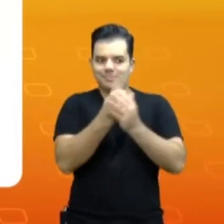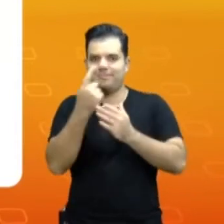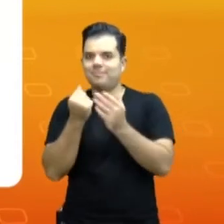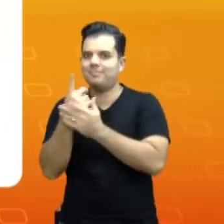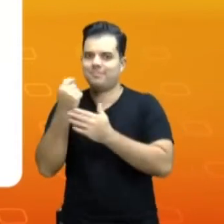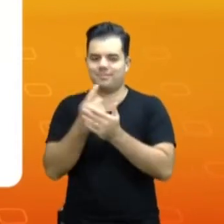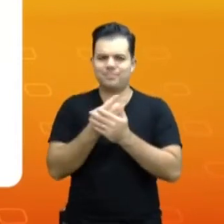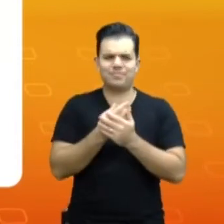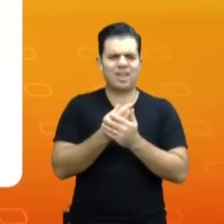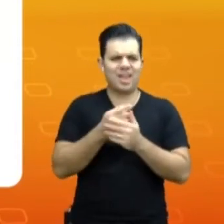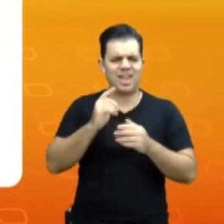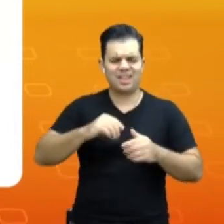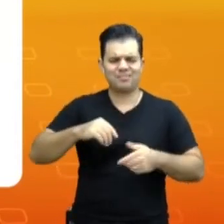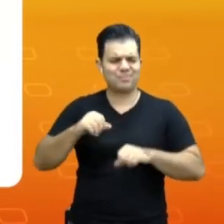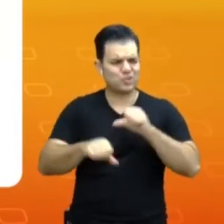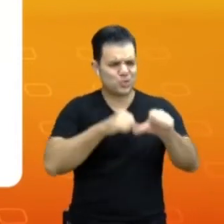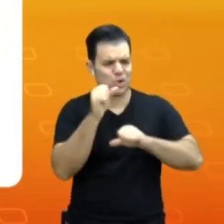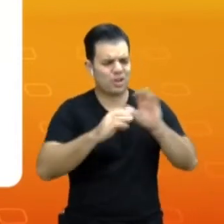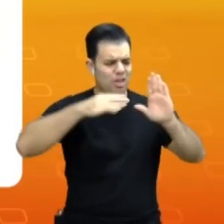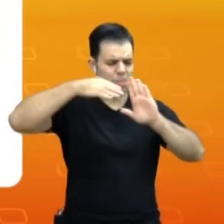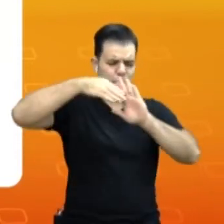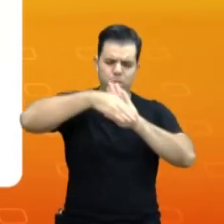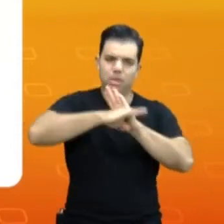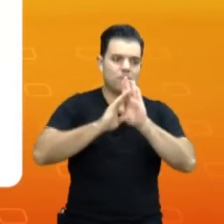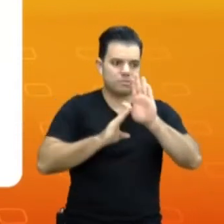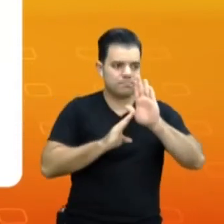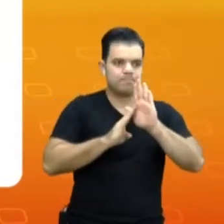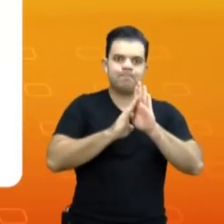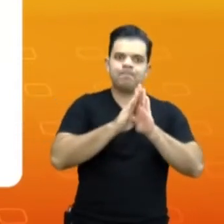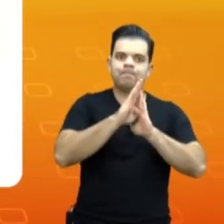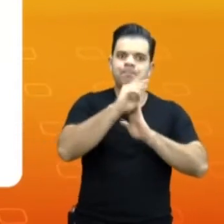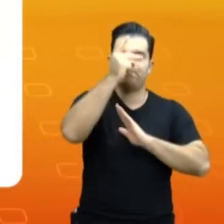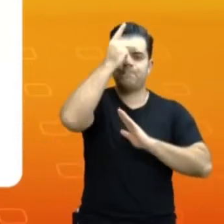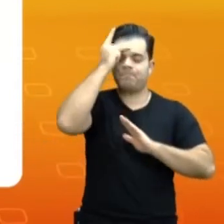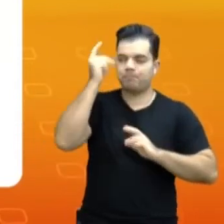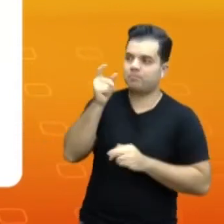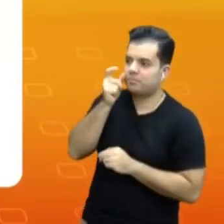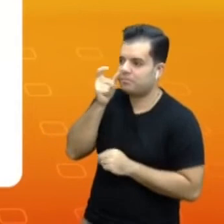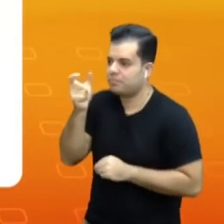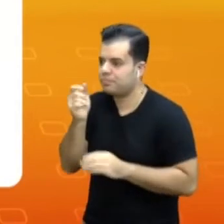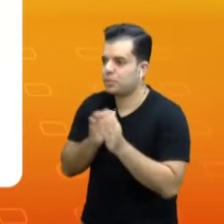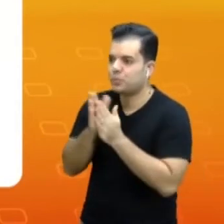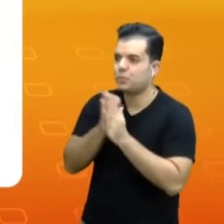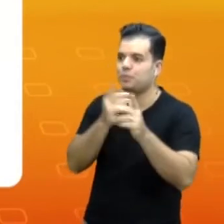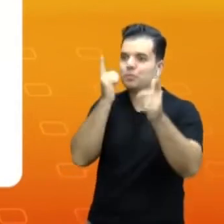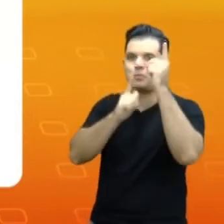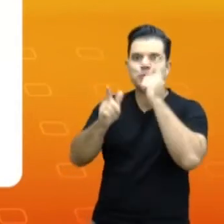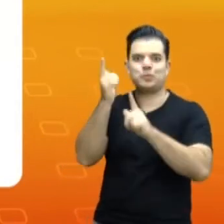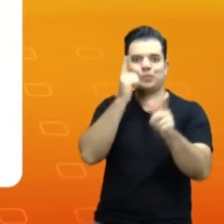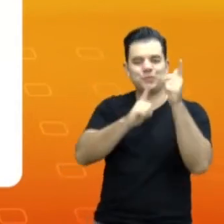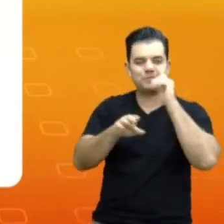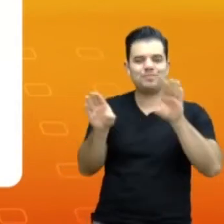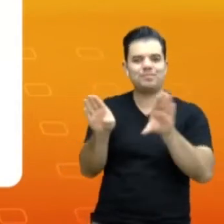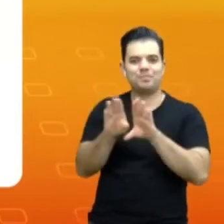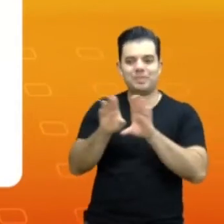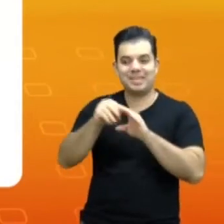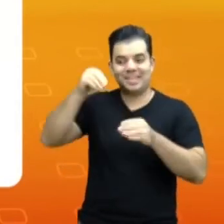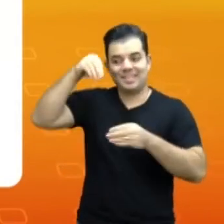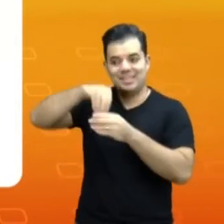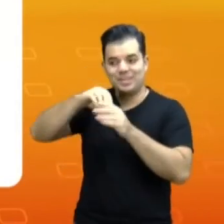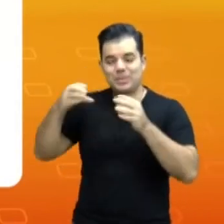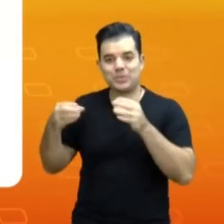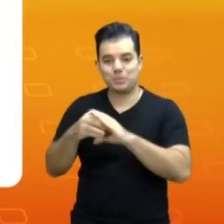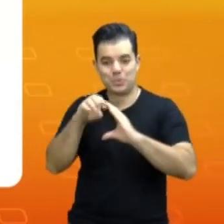né, afetou em nada a audiência, pelo contrário, foi um enorme sucesso. Também a gente bateu, dentro da Globo, né, a gente